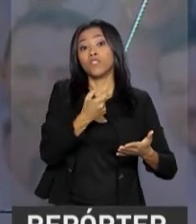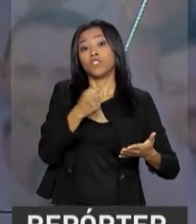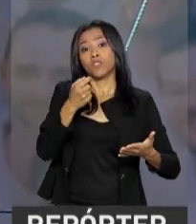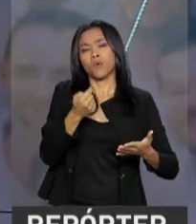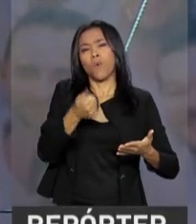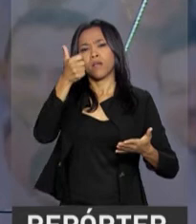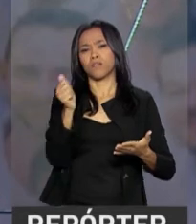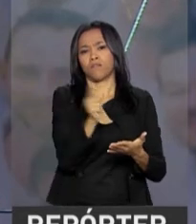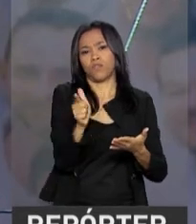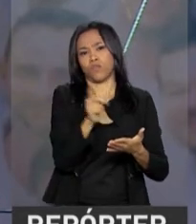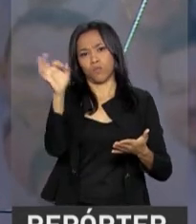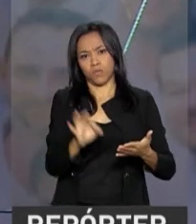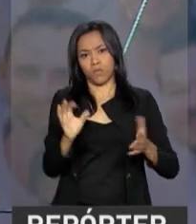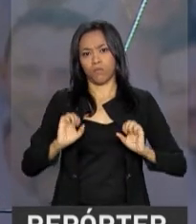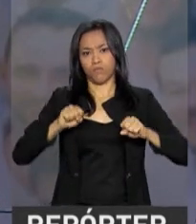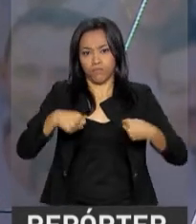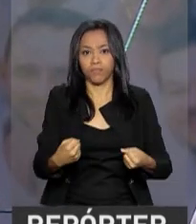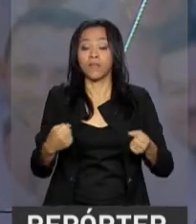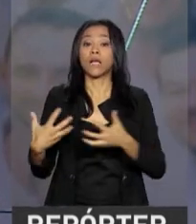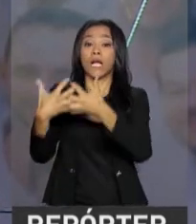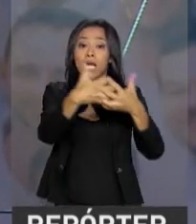quase 22%. De caminhões,